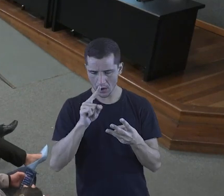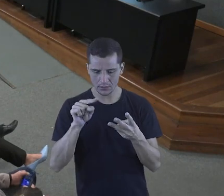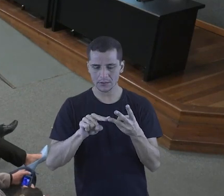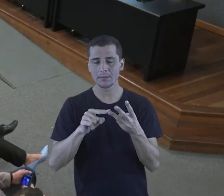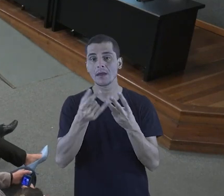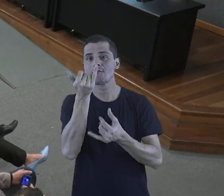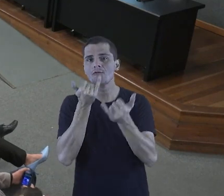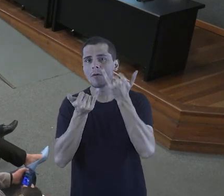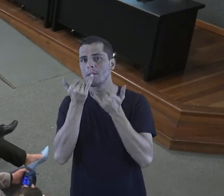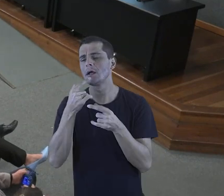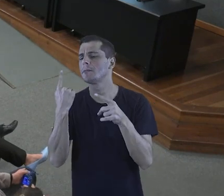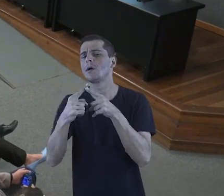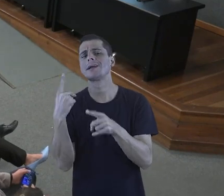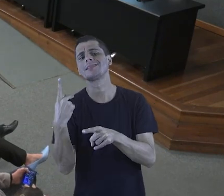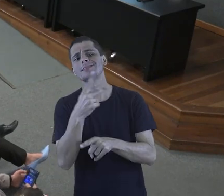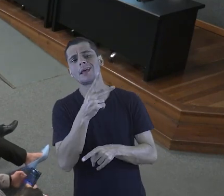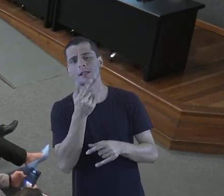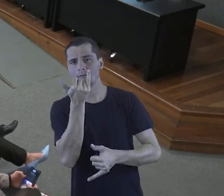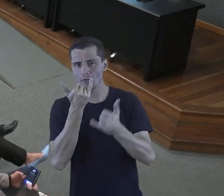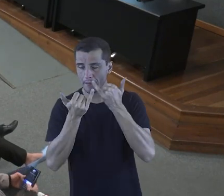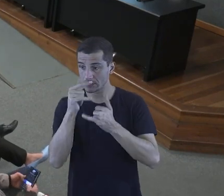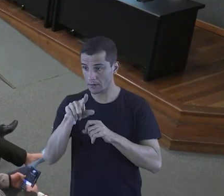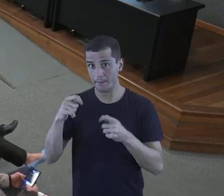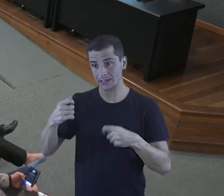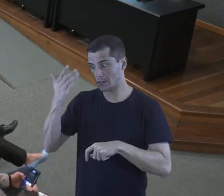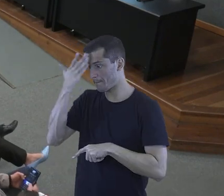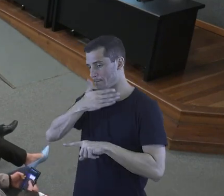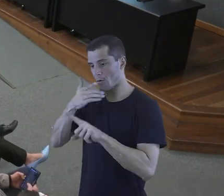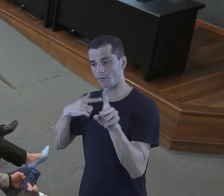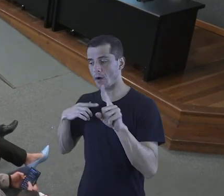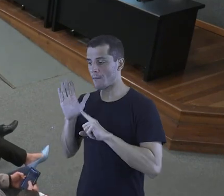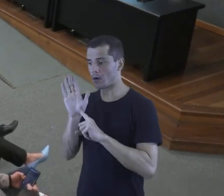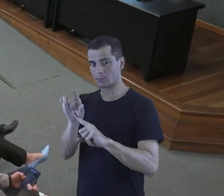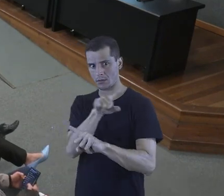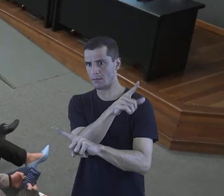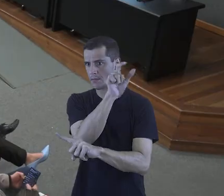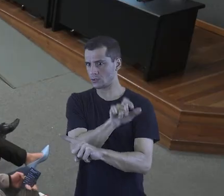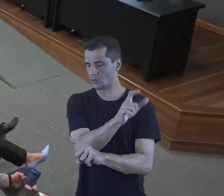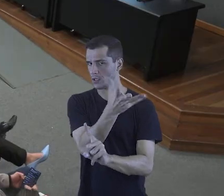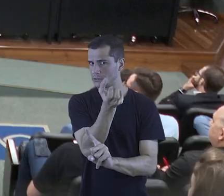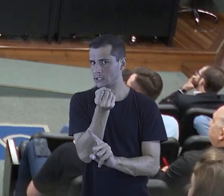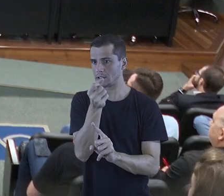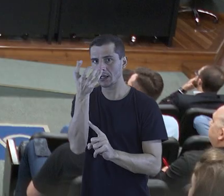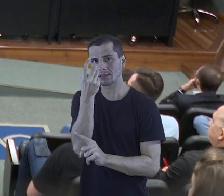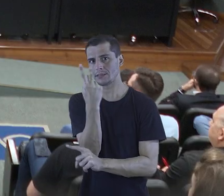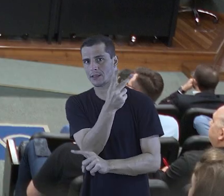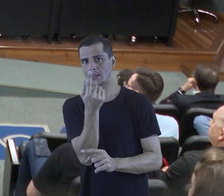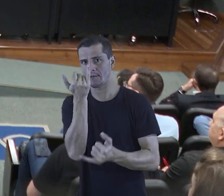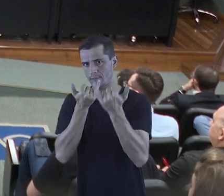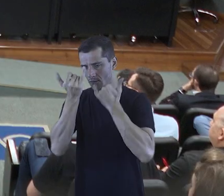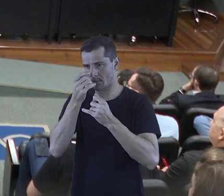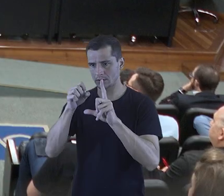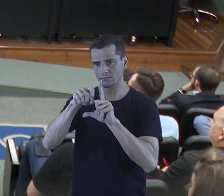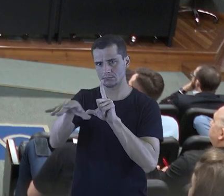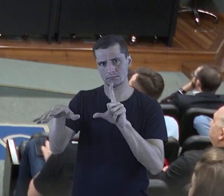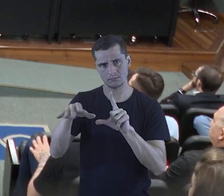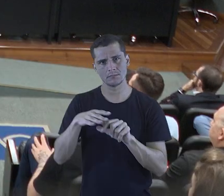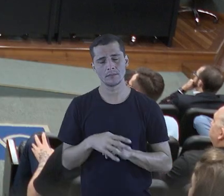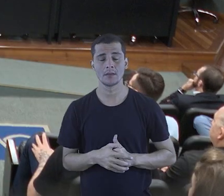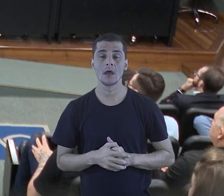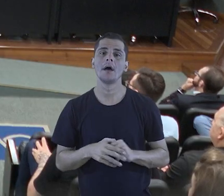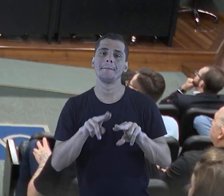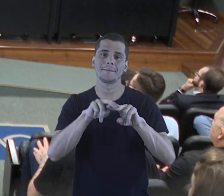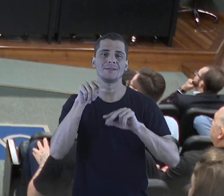além disso, com o dado sensível, destacado. É por isso que, em alguns contratos, em algumas